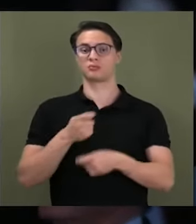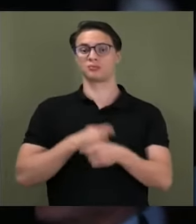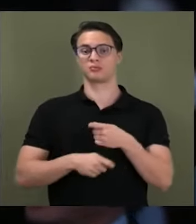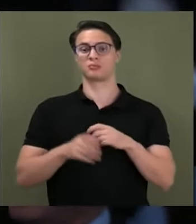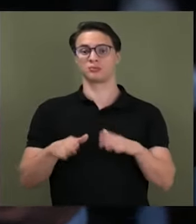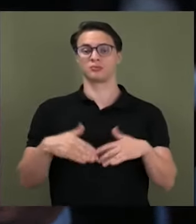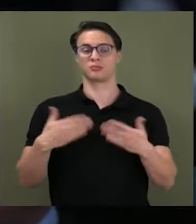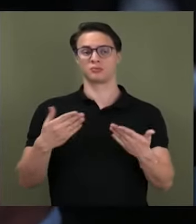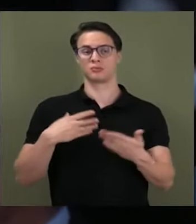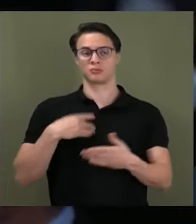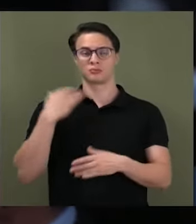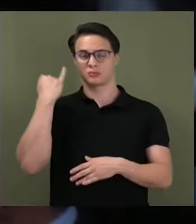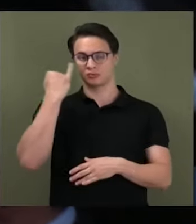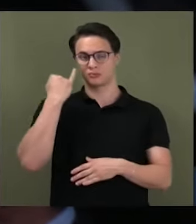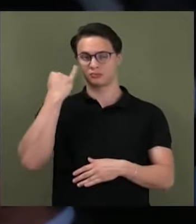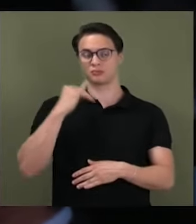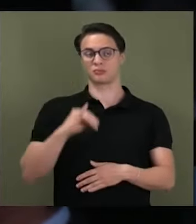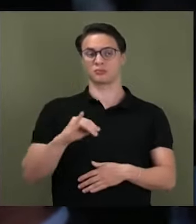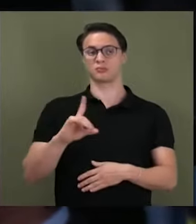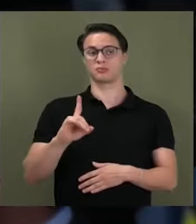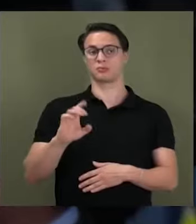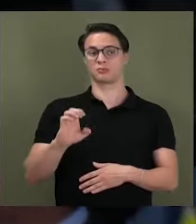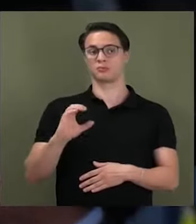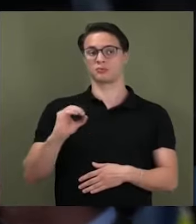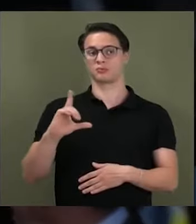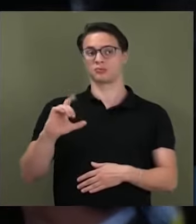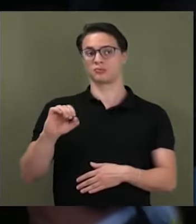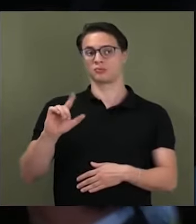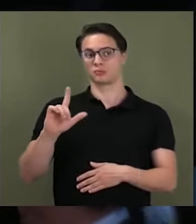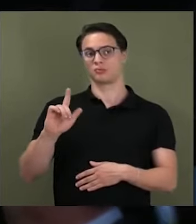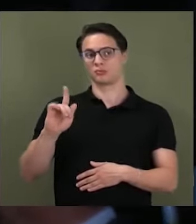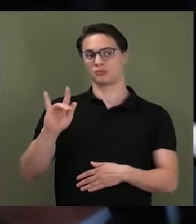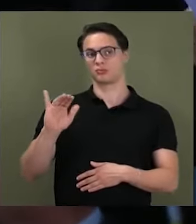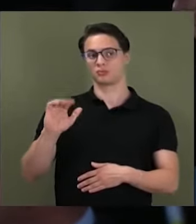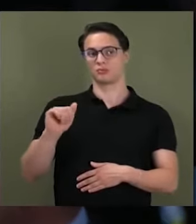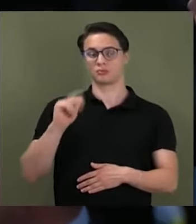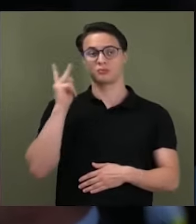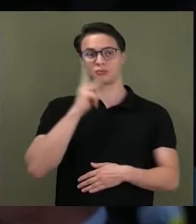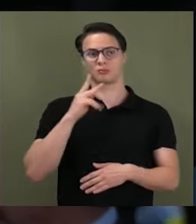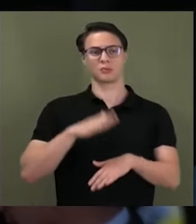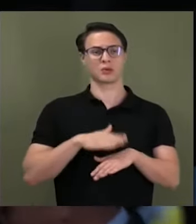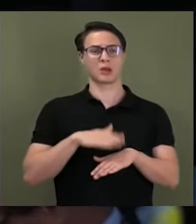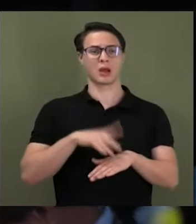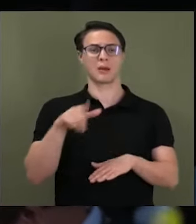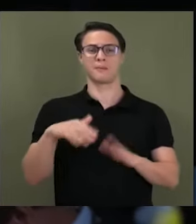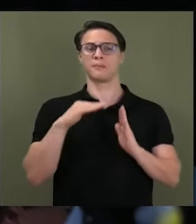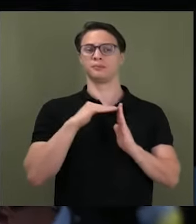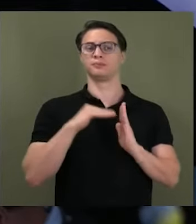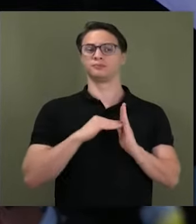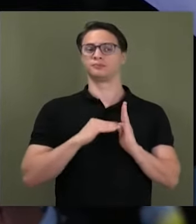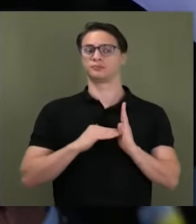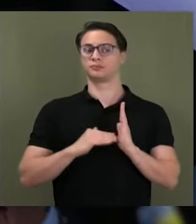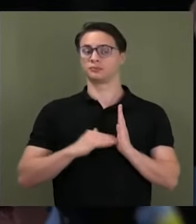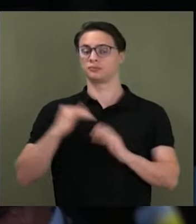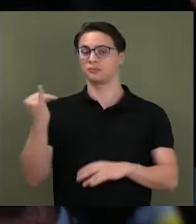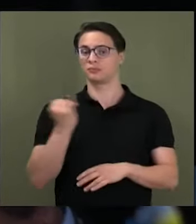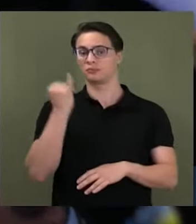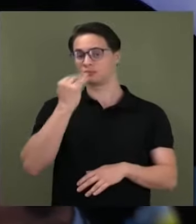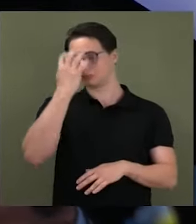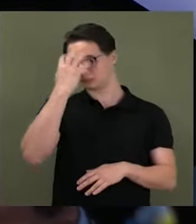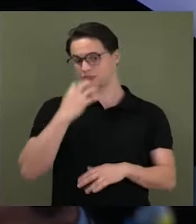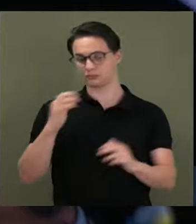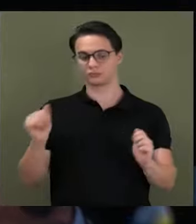questão ideológica e política é para o momento que nós vamos fazer, não para um negócio, não para uma pauta tão importante e séria como essa, que não